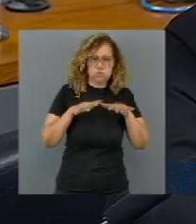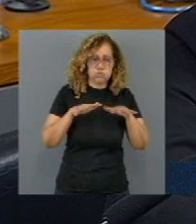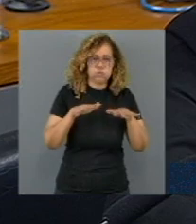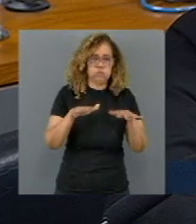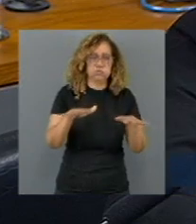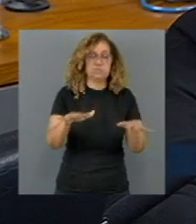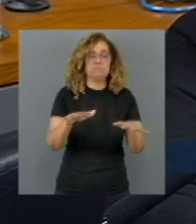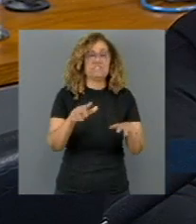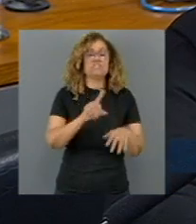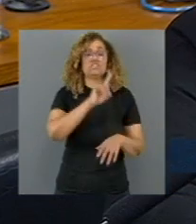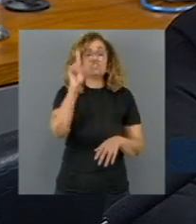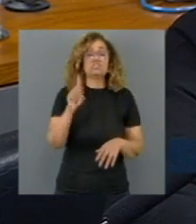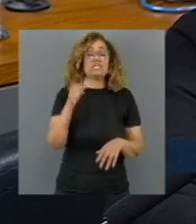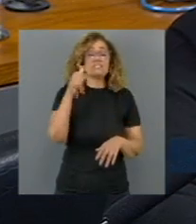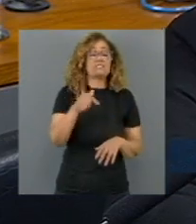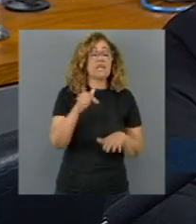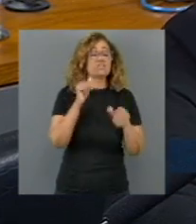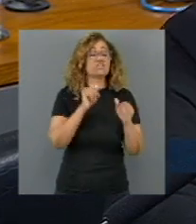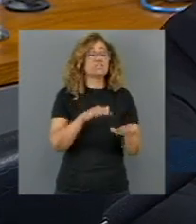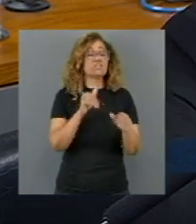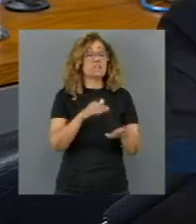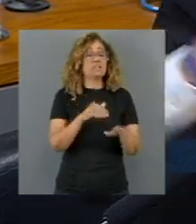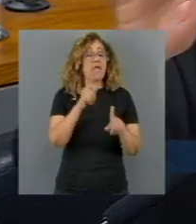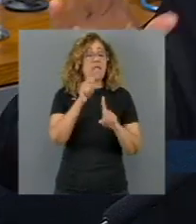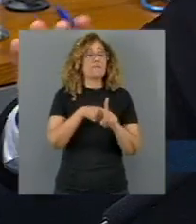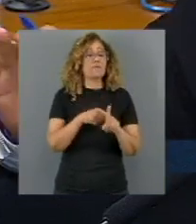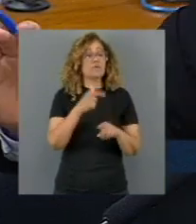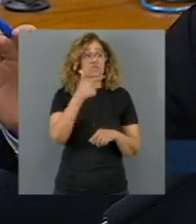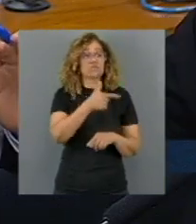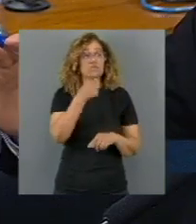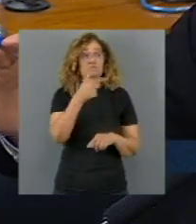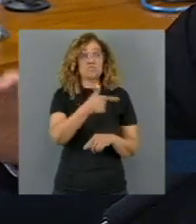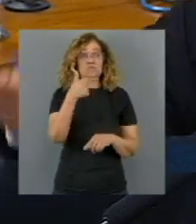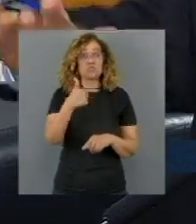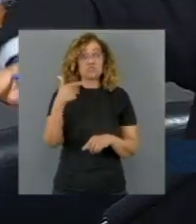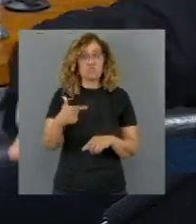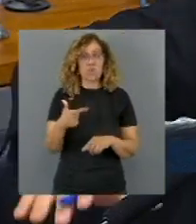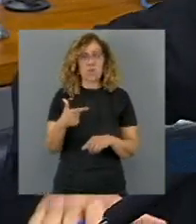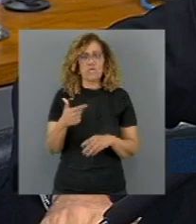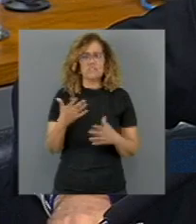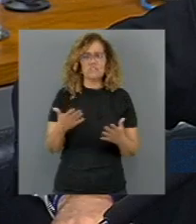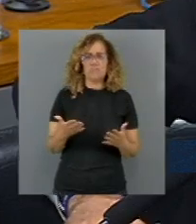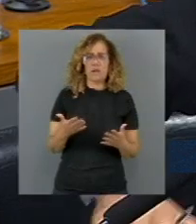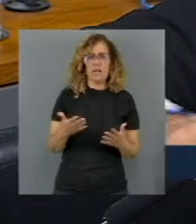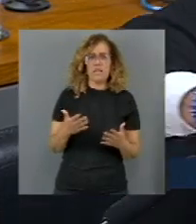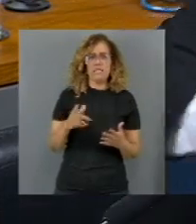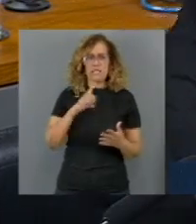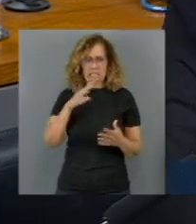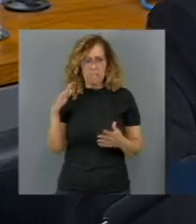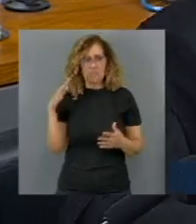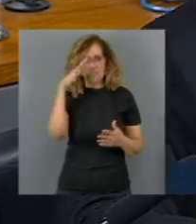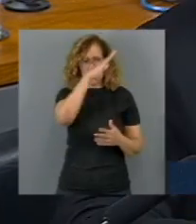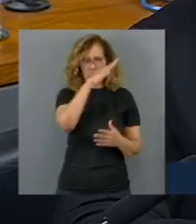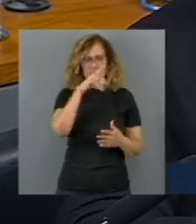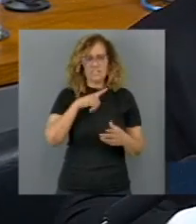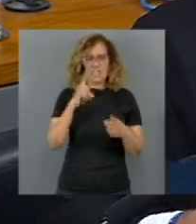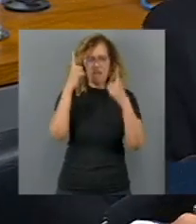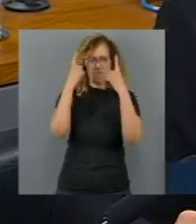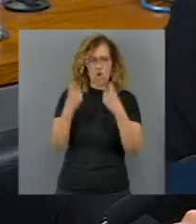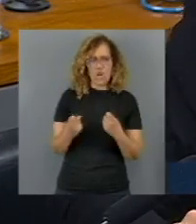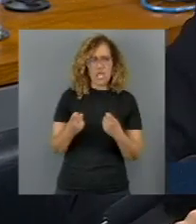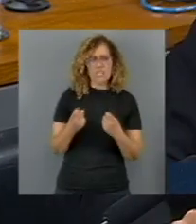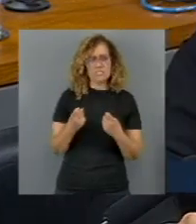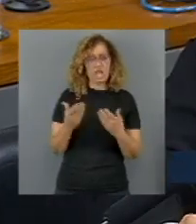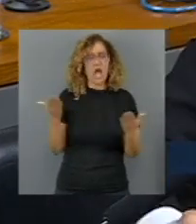manifestação do dia 7 de setembro de 2022. E segundo algumas pessoas dizem aqui, onde há bolsonarista, há violência. Estamos aqui em